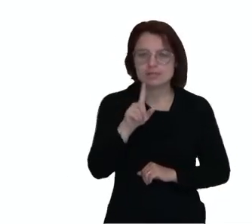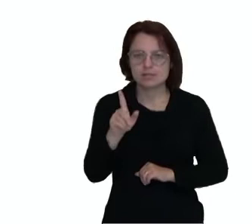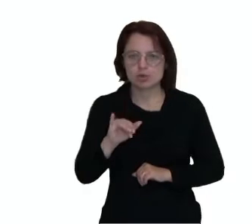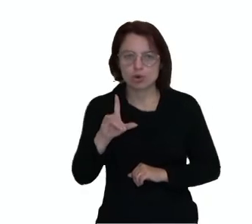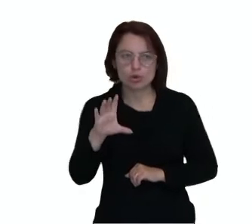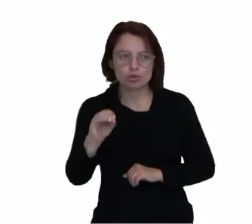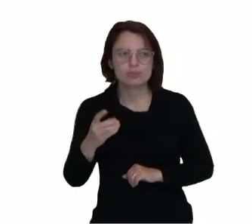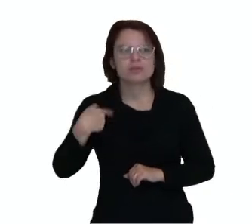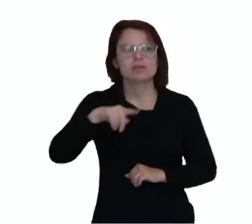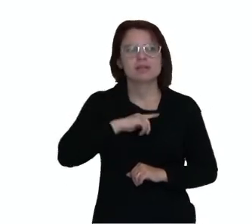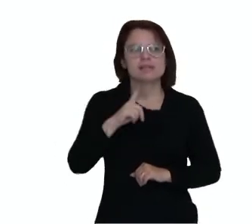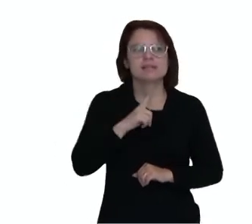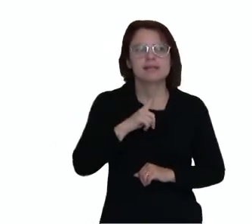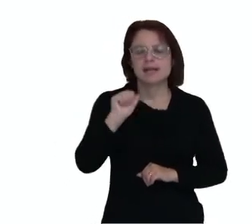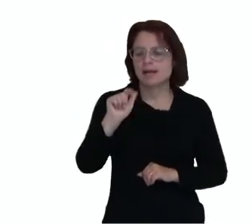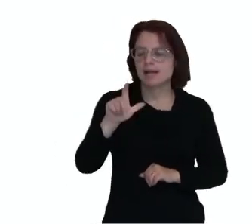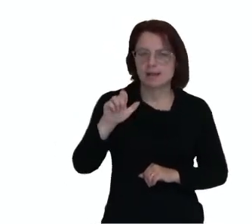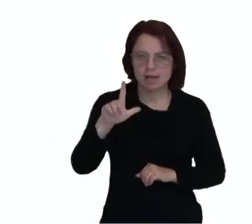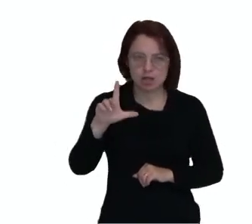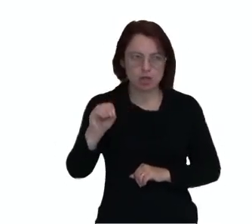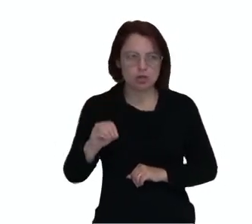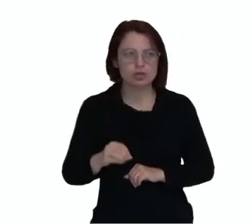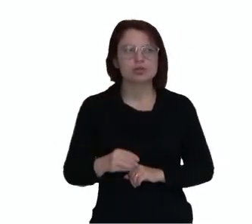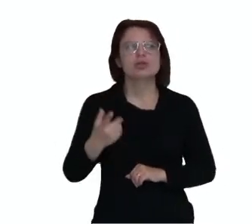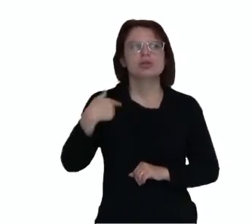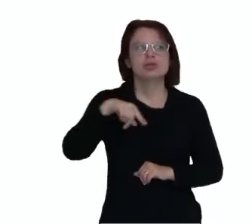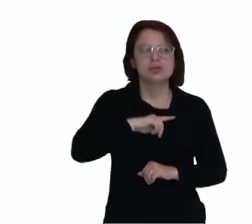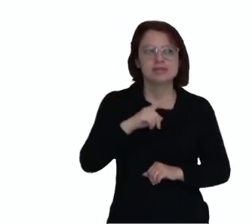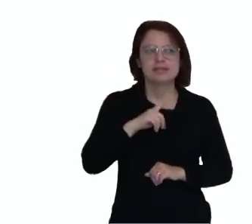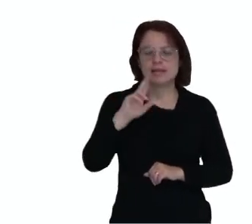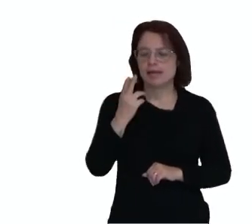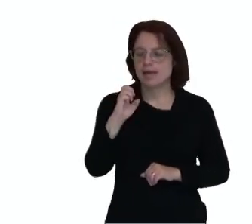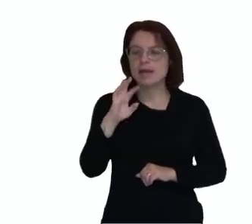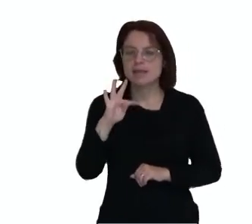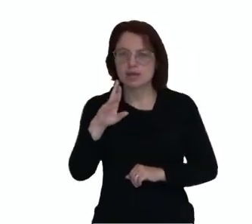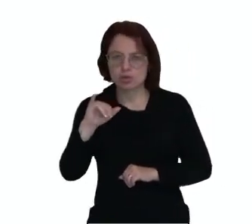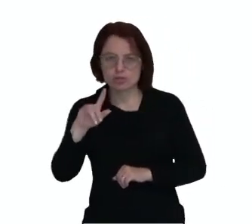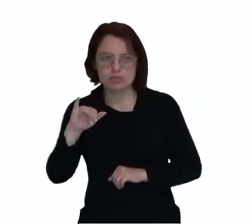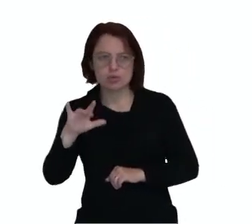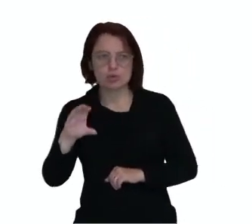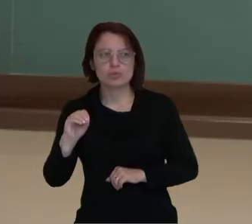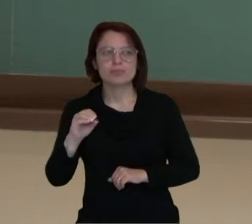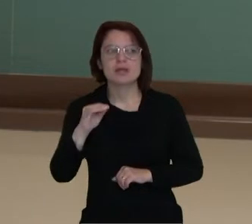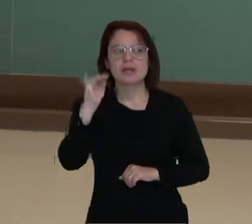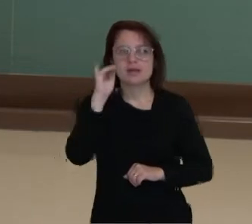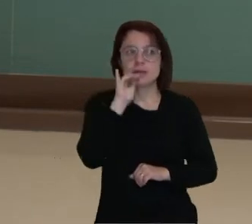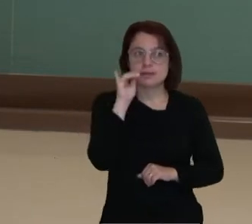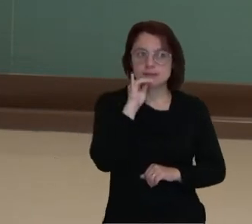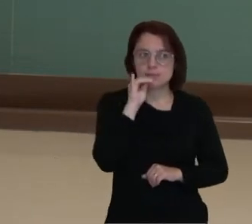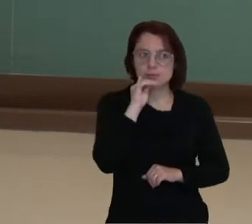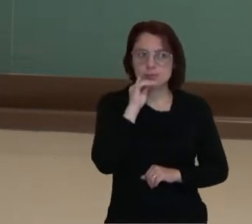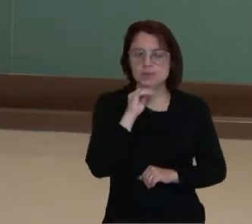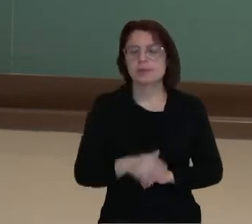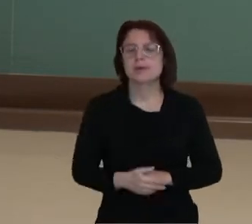os alelos, nós temos homozigoto ou heterozigoto. Homozigoto, quando eu ganhei dos pais,